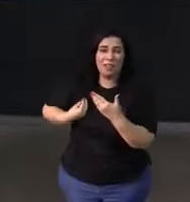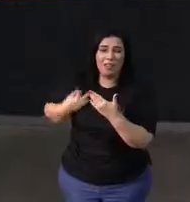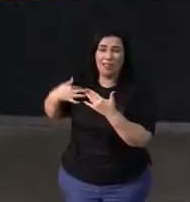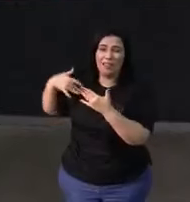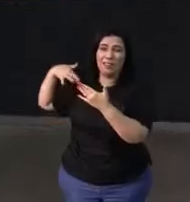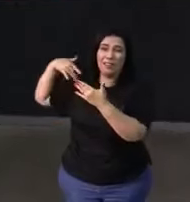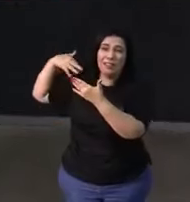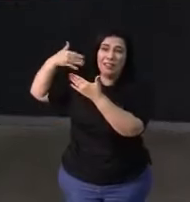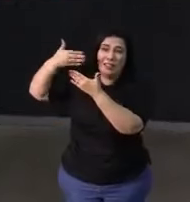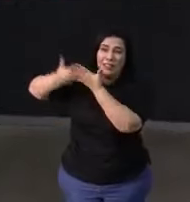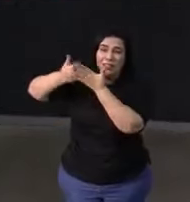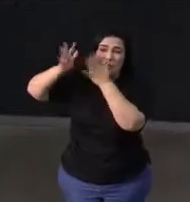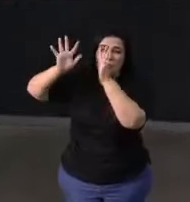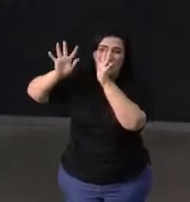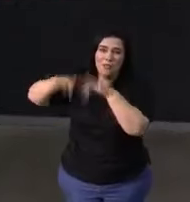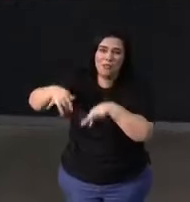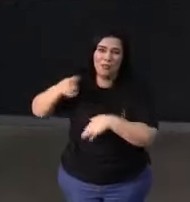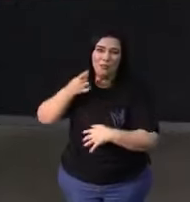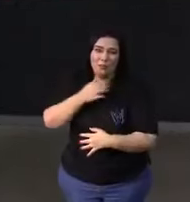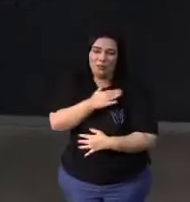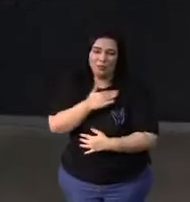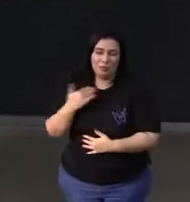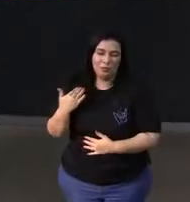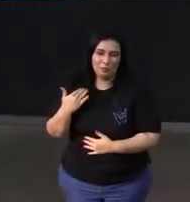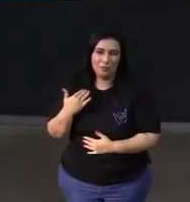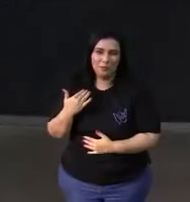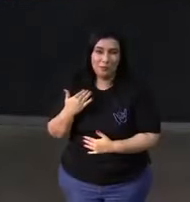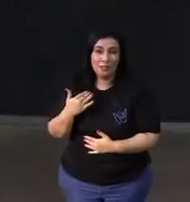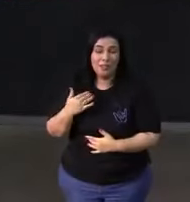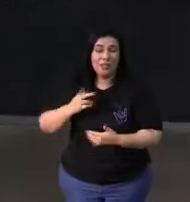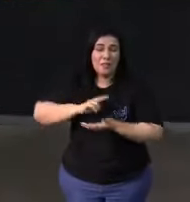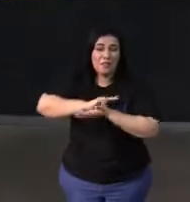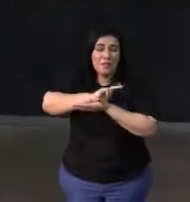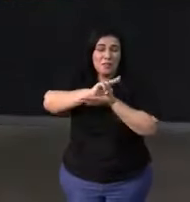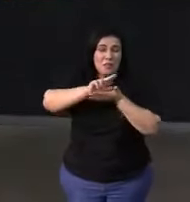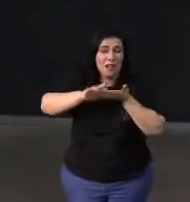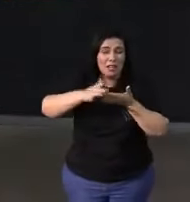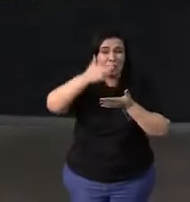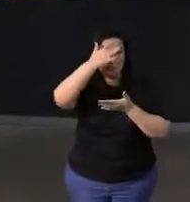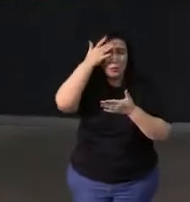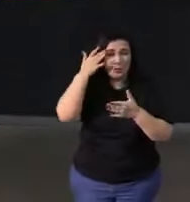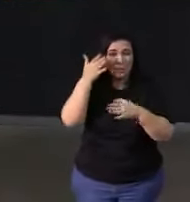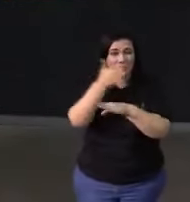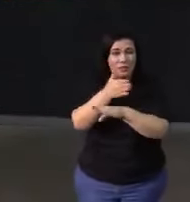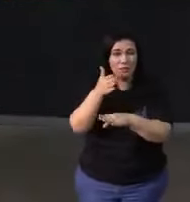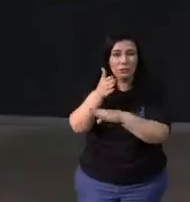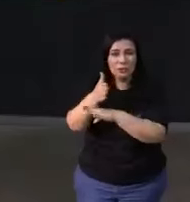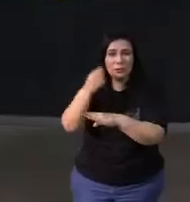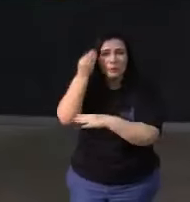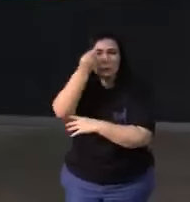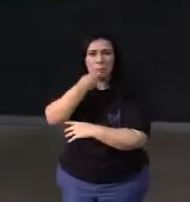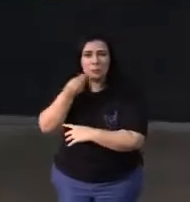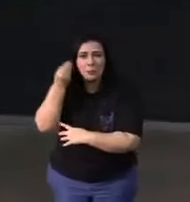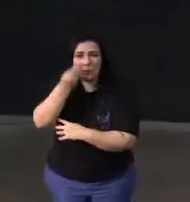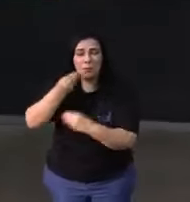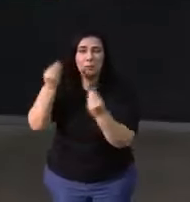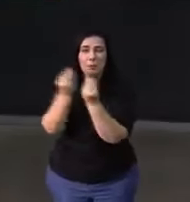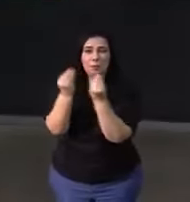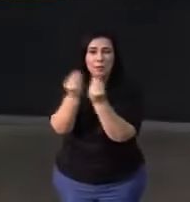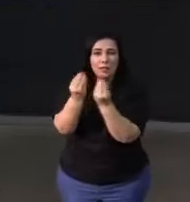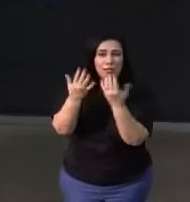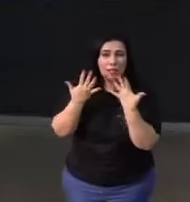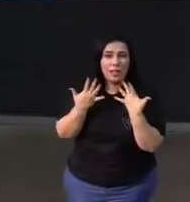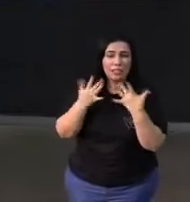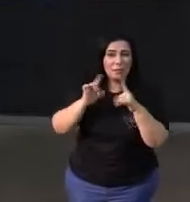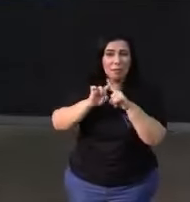E muitos que vivem perambulando nesse ambiente religioso, experimentando sinais, prodígios e